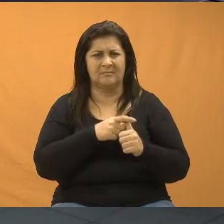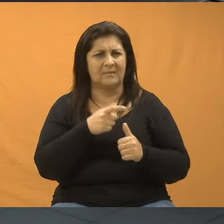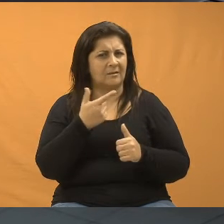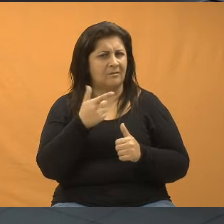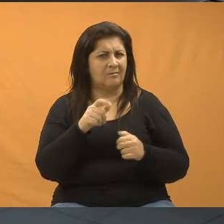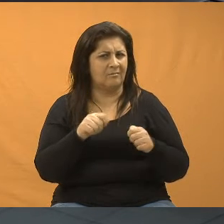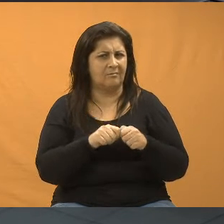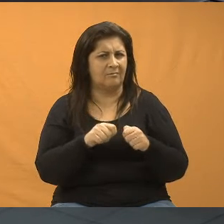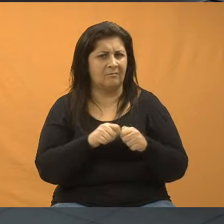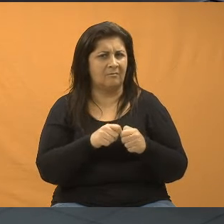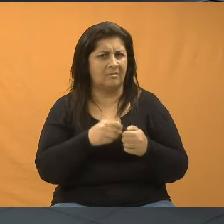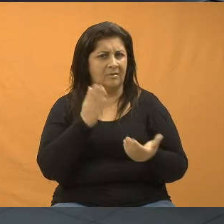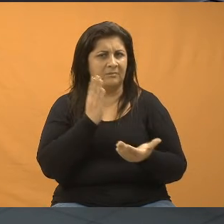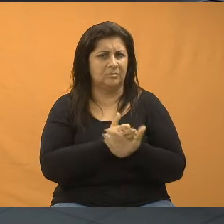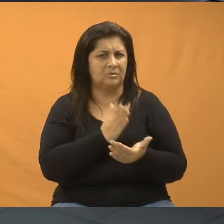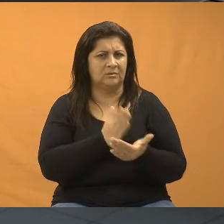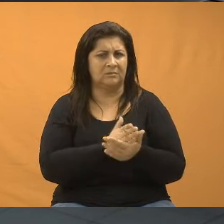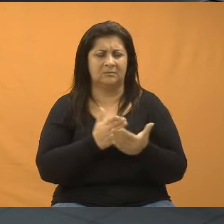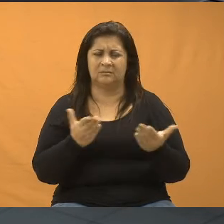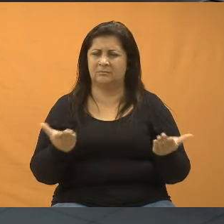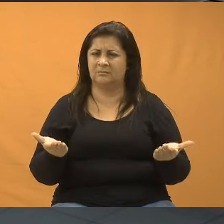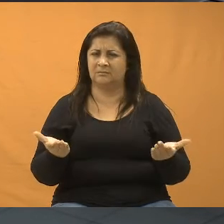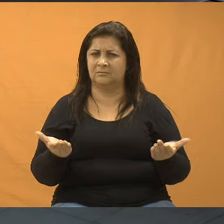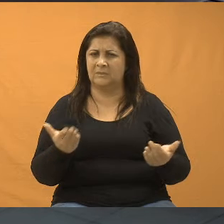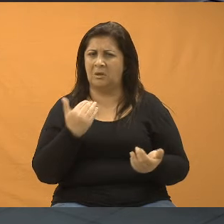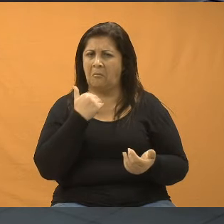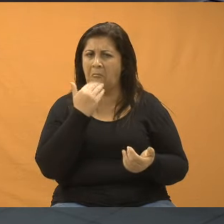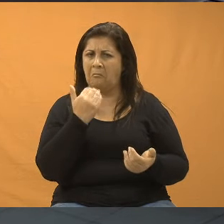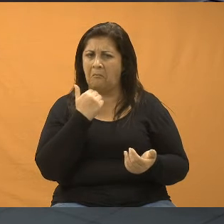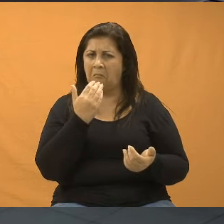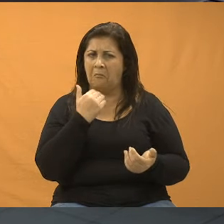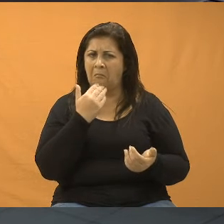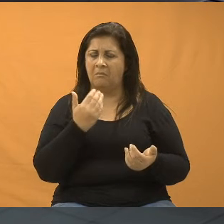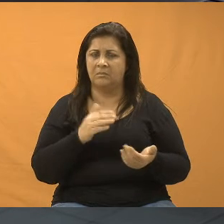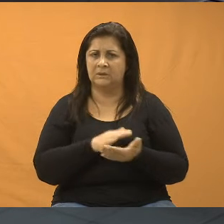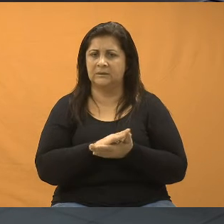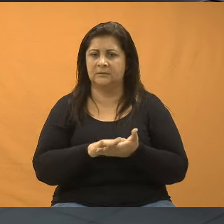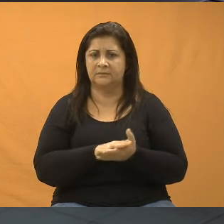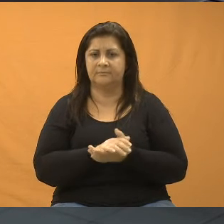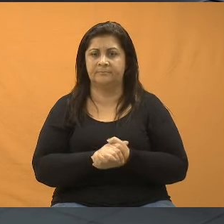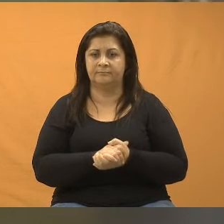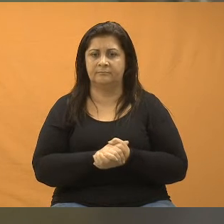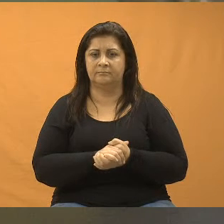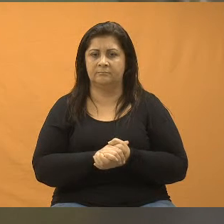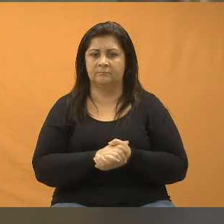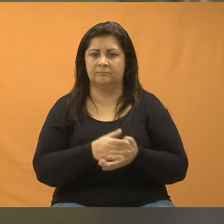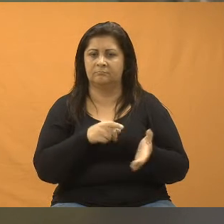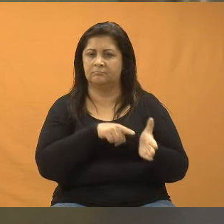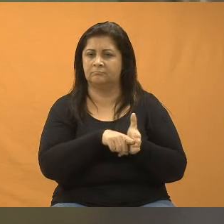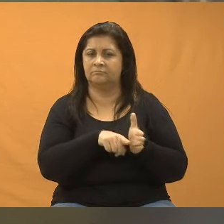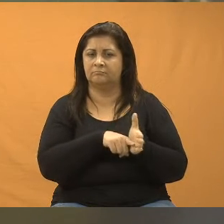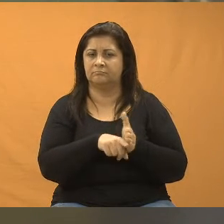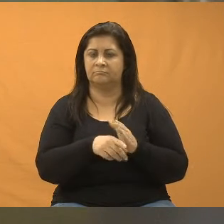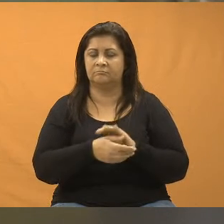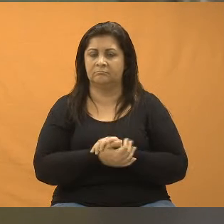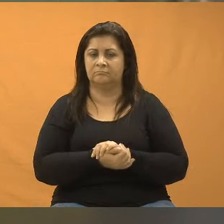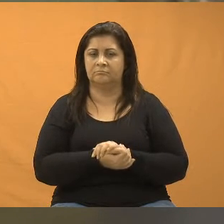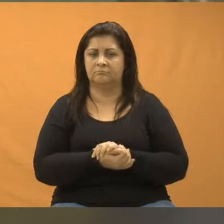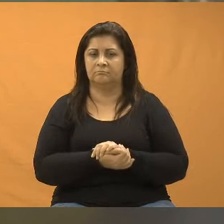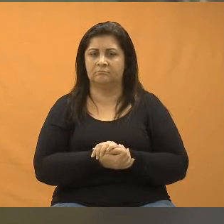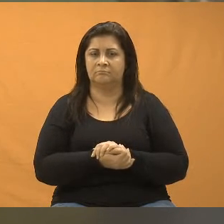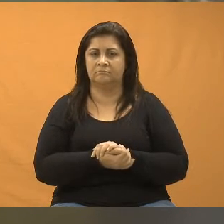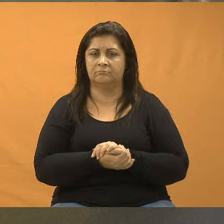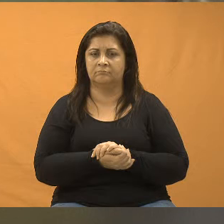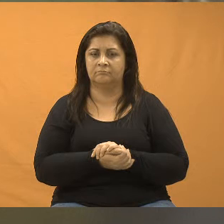para receber? E até agora não existe nenhuma ação judicial. Então nós estamos indo para cima. A dívida que a